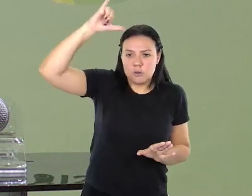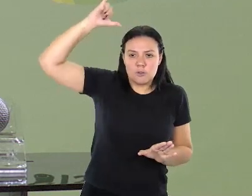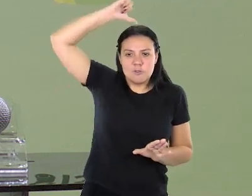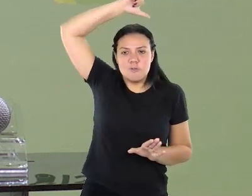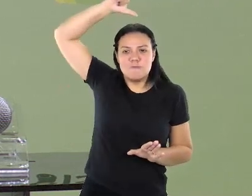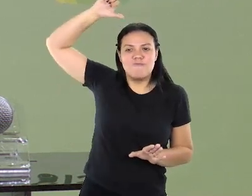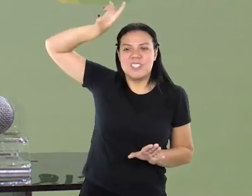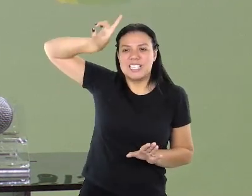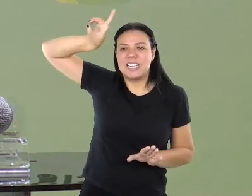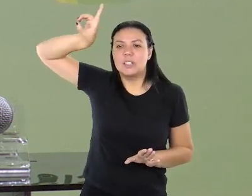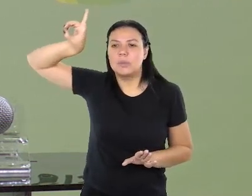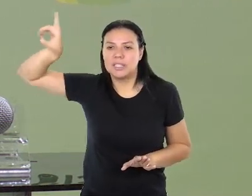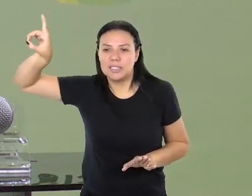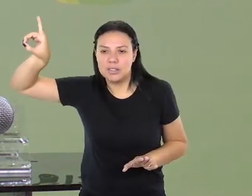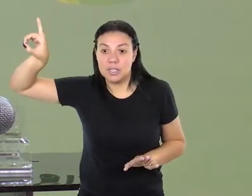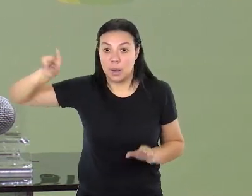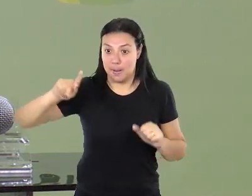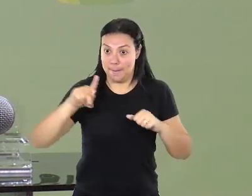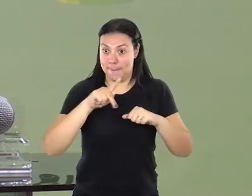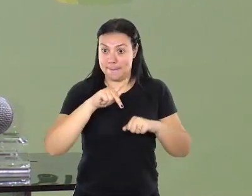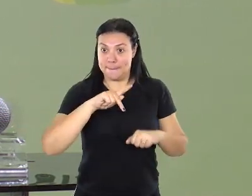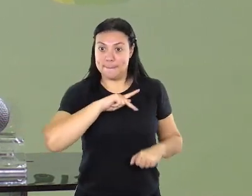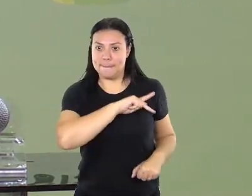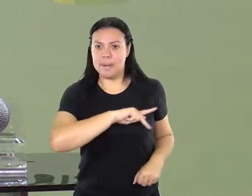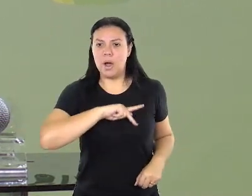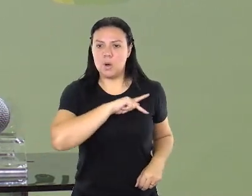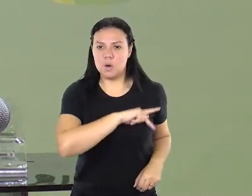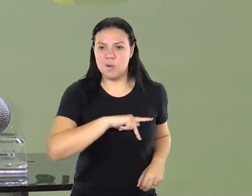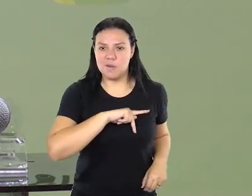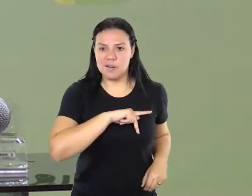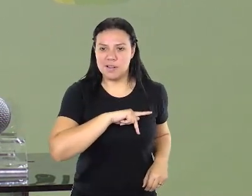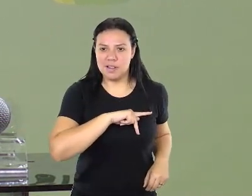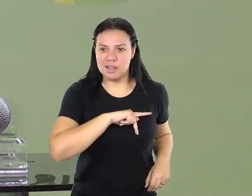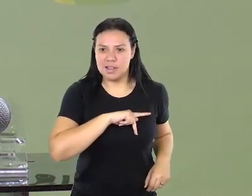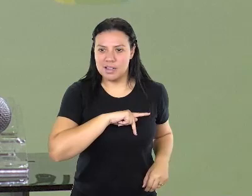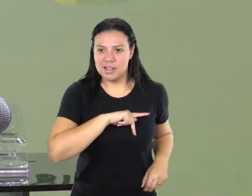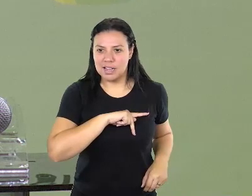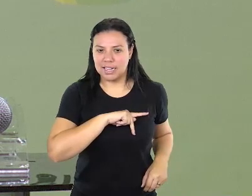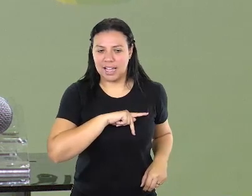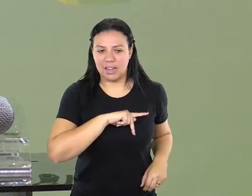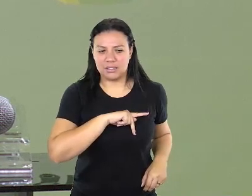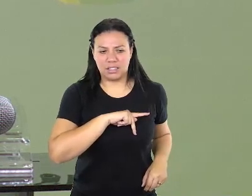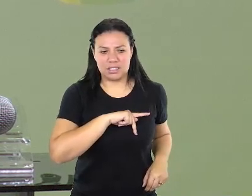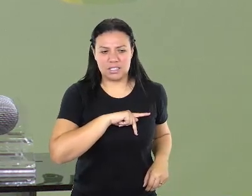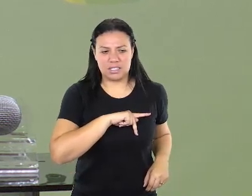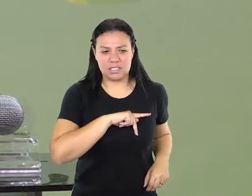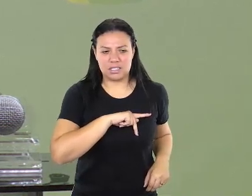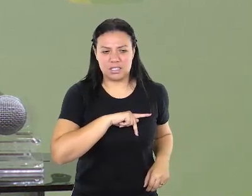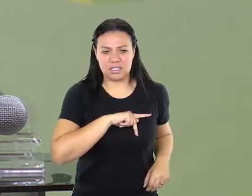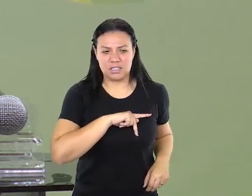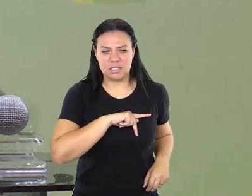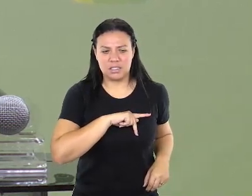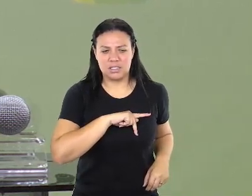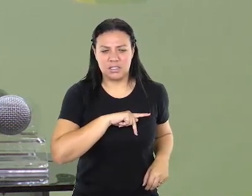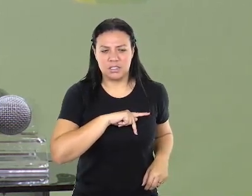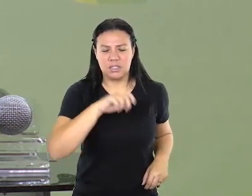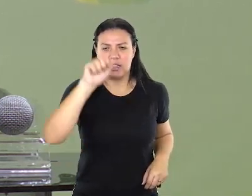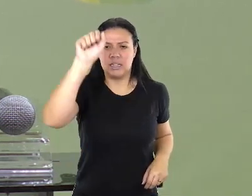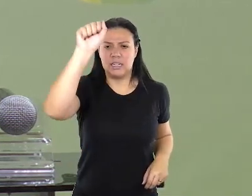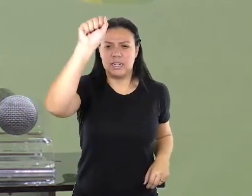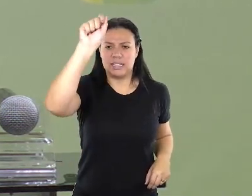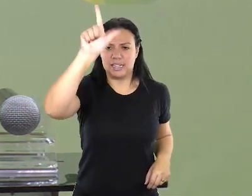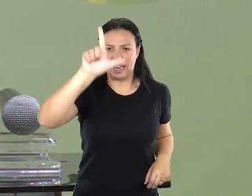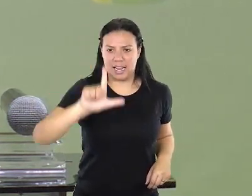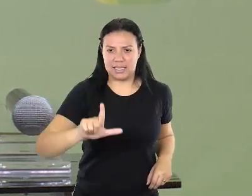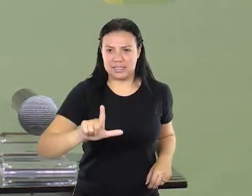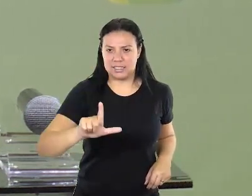Paulo, em Gálatas, capítulo 1, versículo 15, diz que ele foi separado